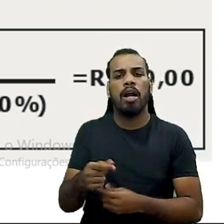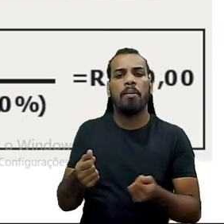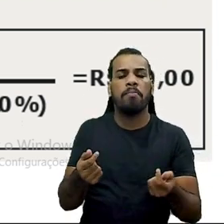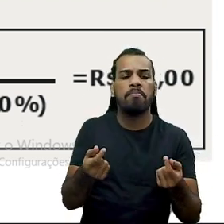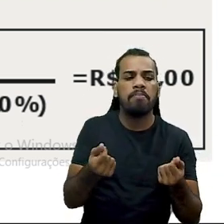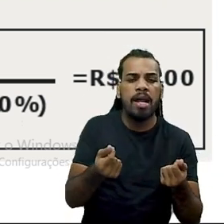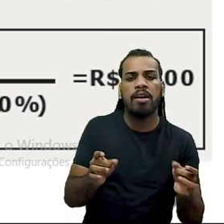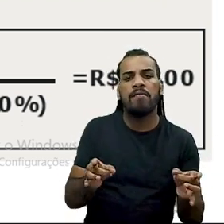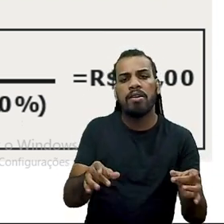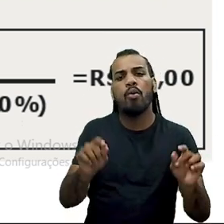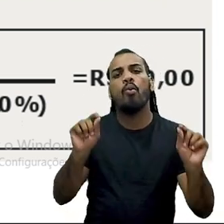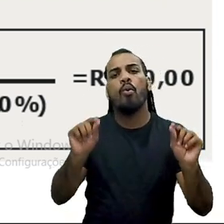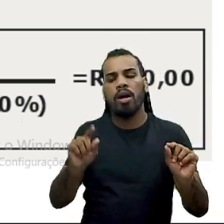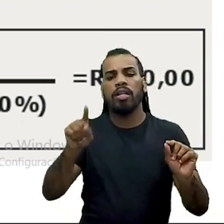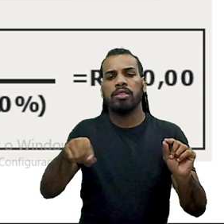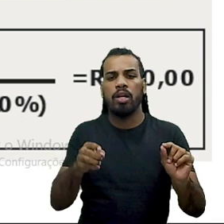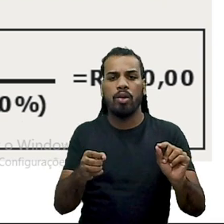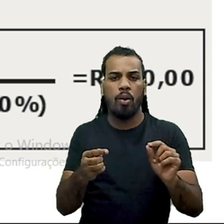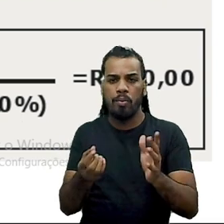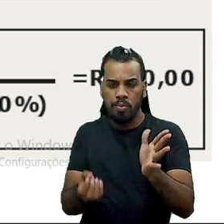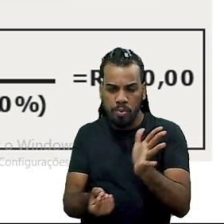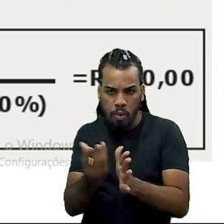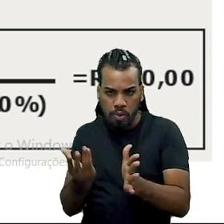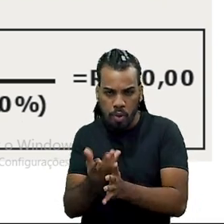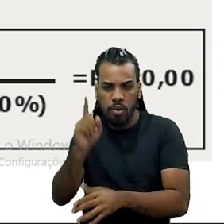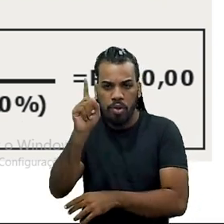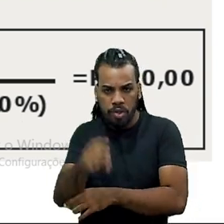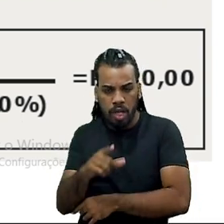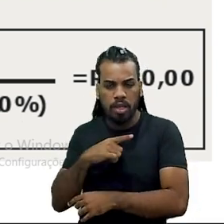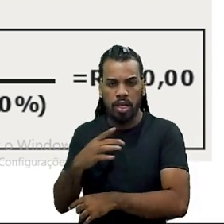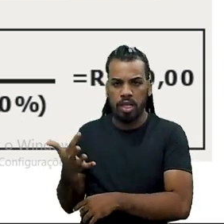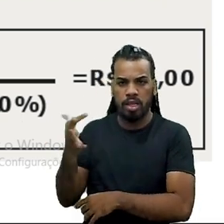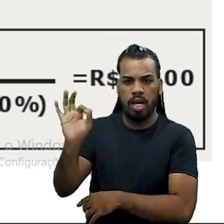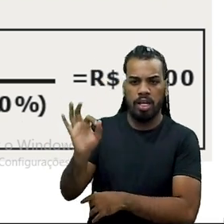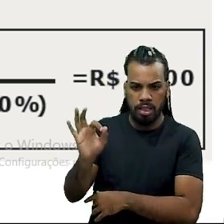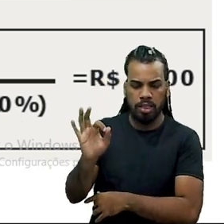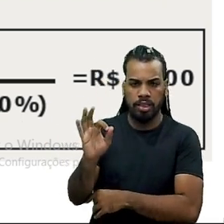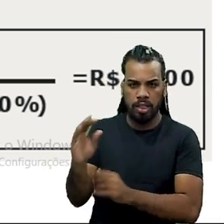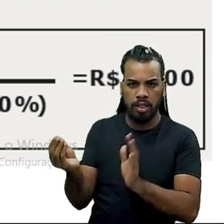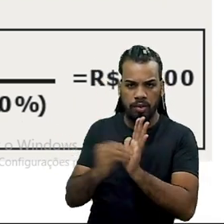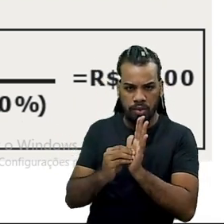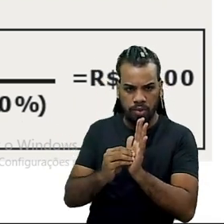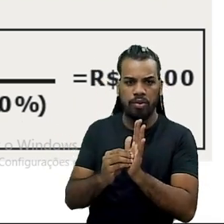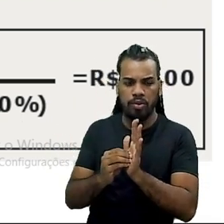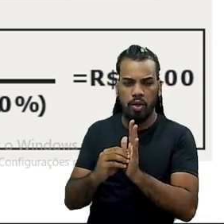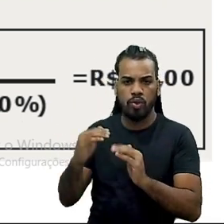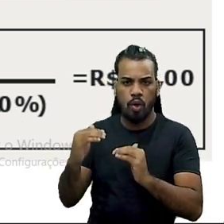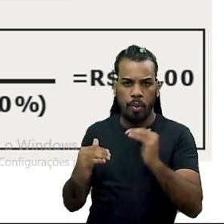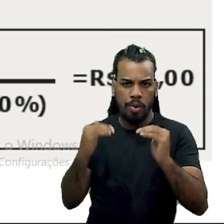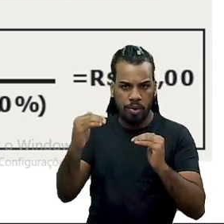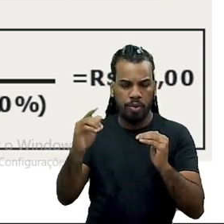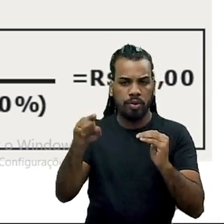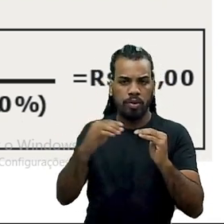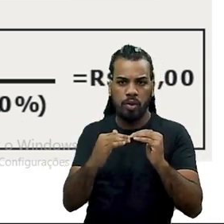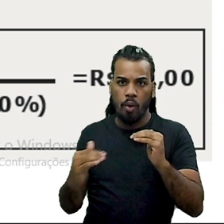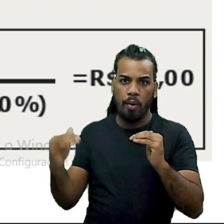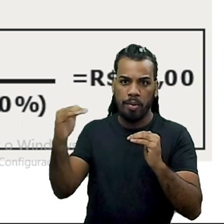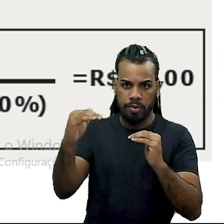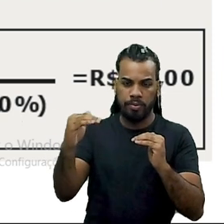venda. É o custo do produto, que é justamente os 10, que está colocado na parte superior dessa equação